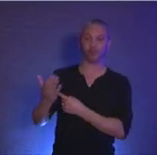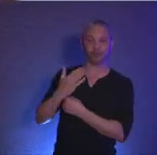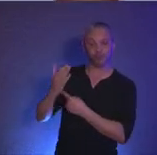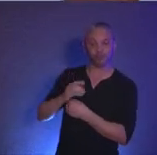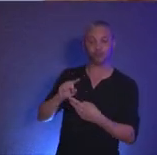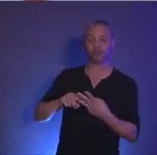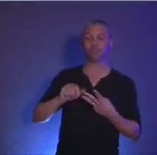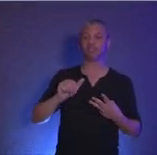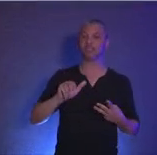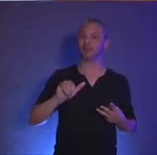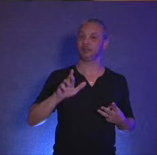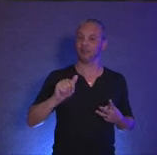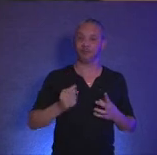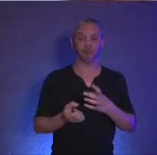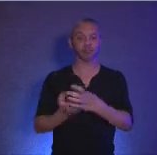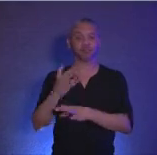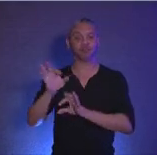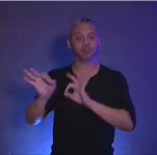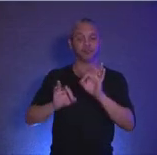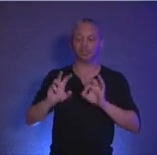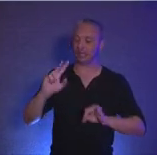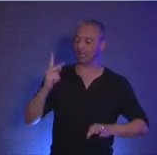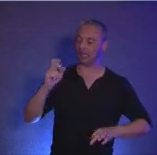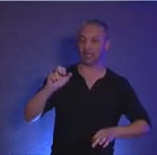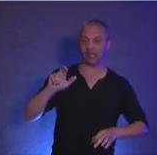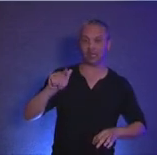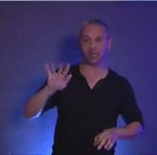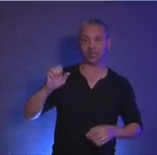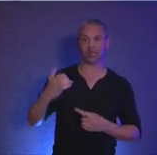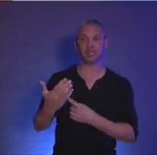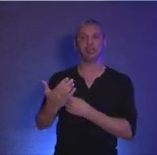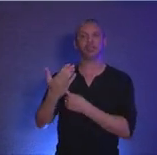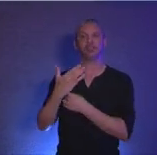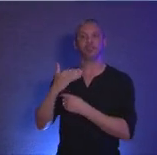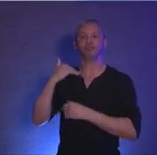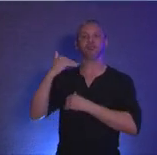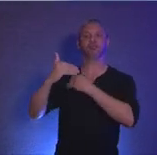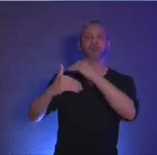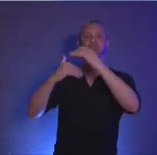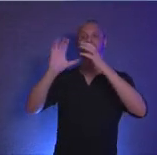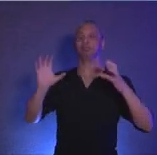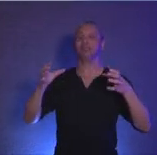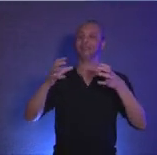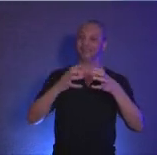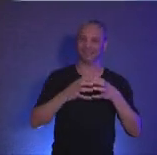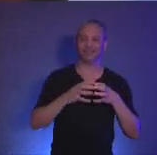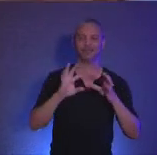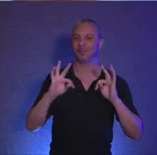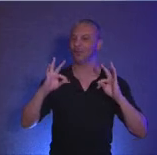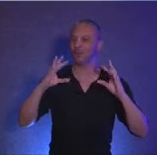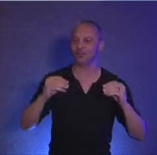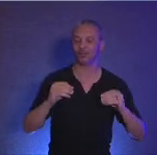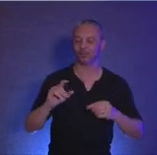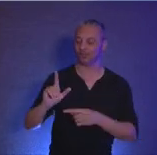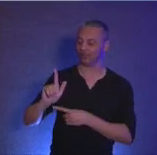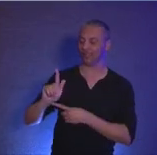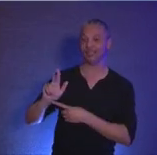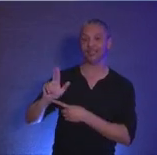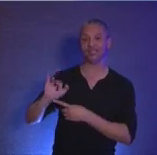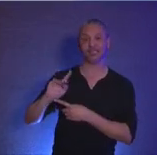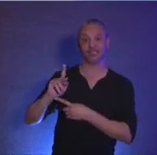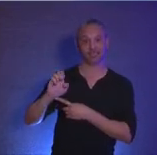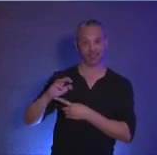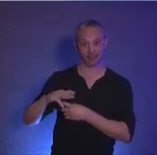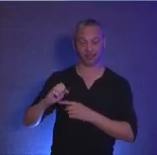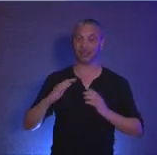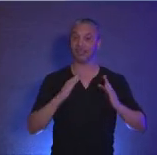caramba também na concepção, o Henrique ajudou no desenvolvimento, então tem todo o envolvimento de toda a equipe. E ao Guilherme Felitti também, que está morando nos Estados Unidos